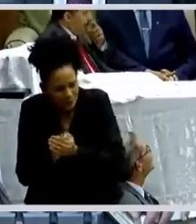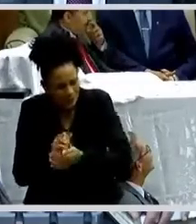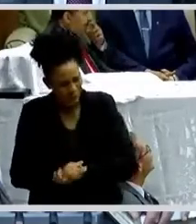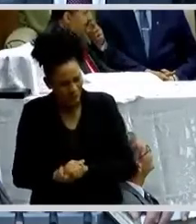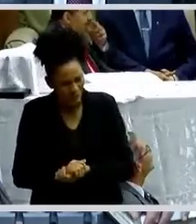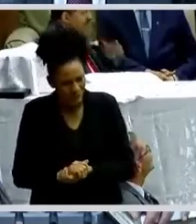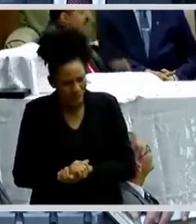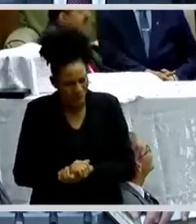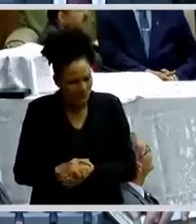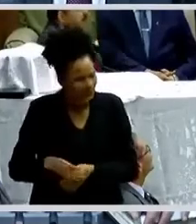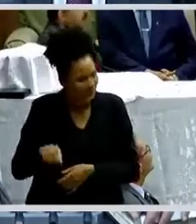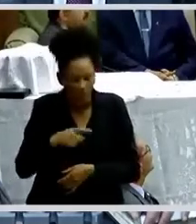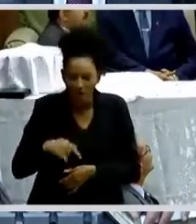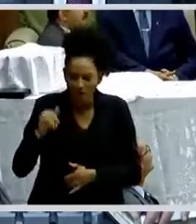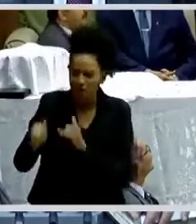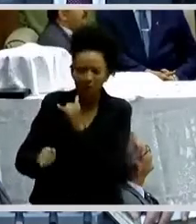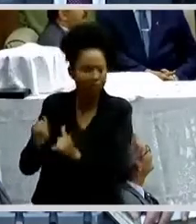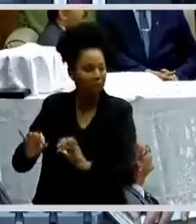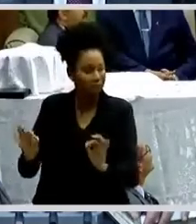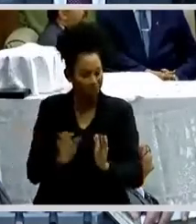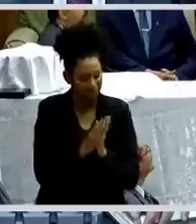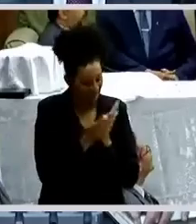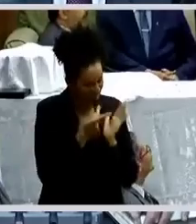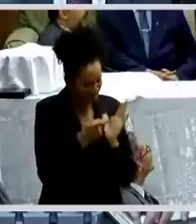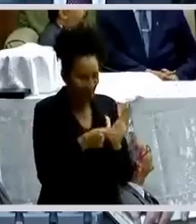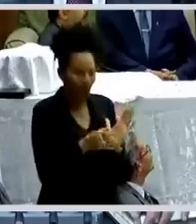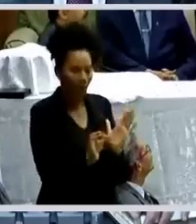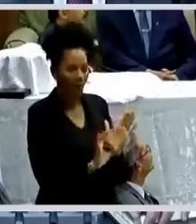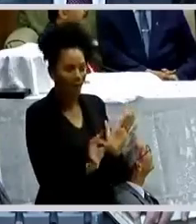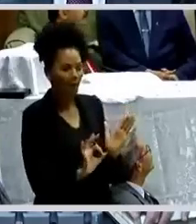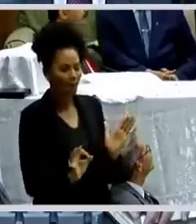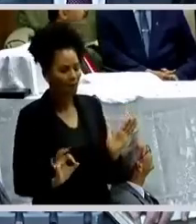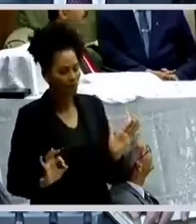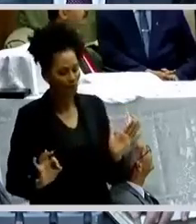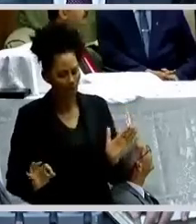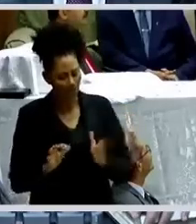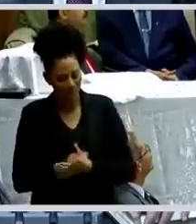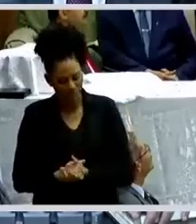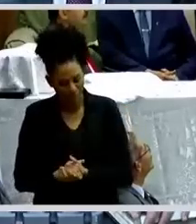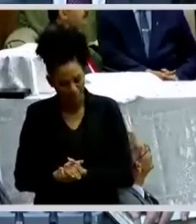Nem se ouvia falar, nem a Bíblia fala.